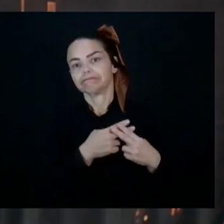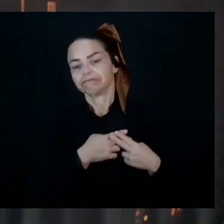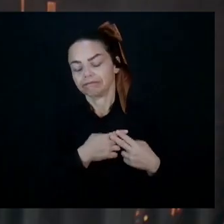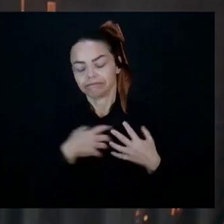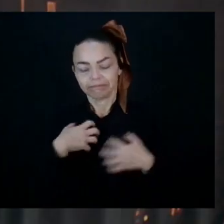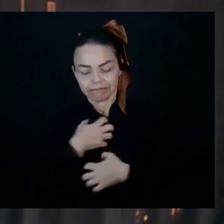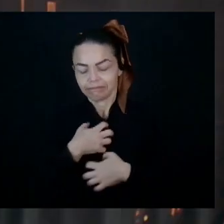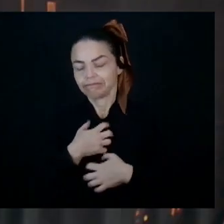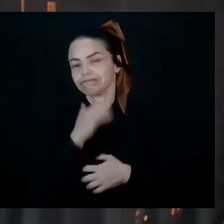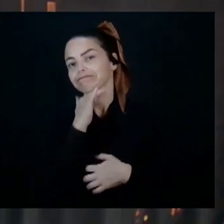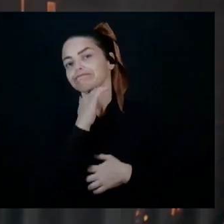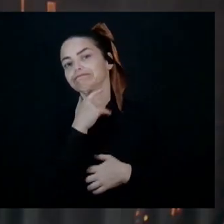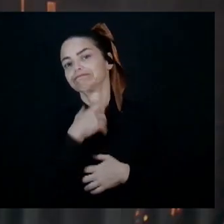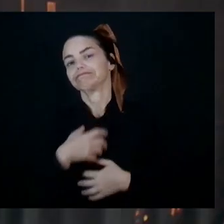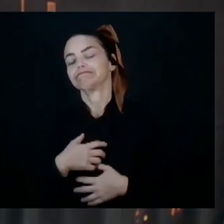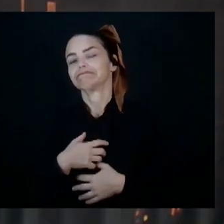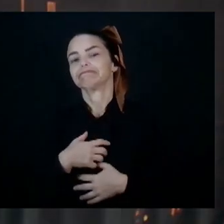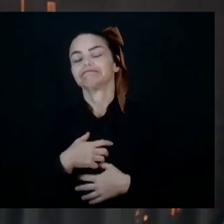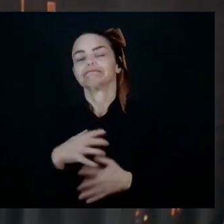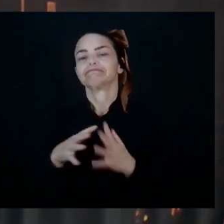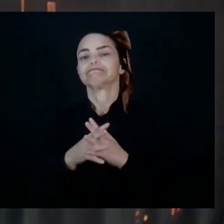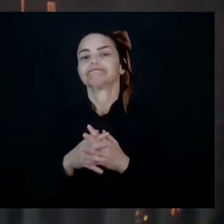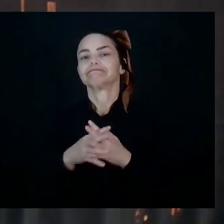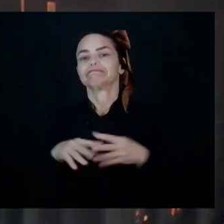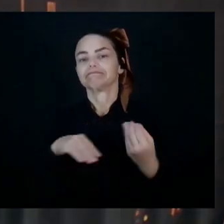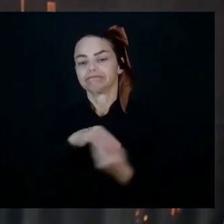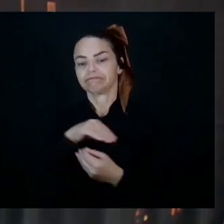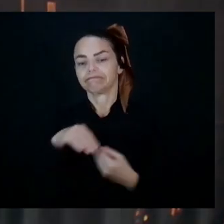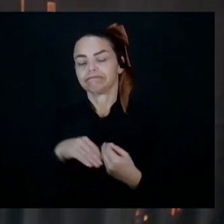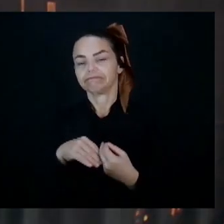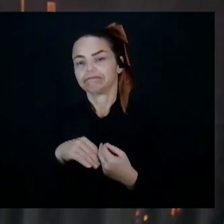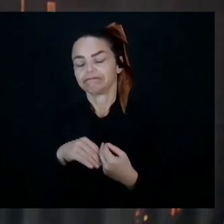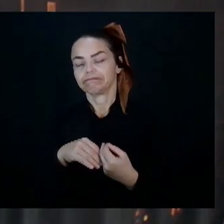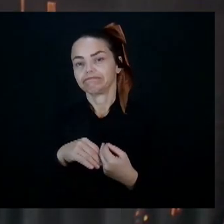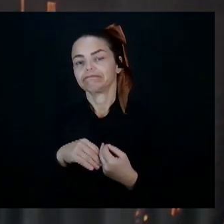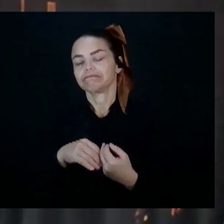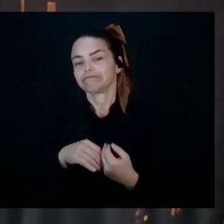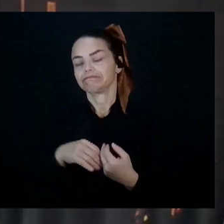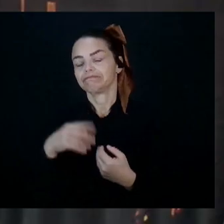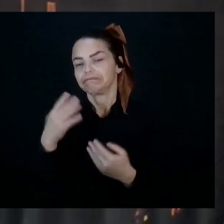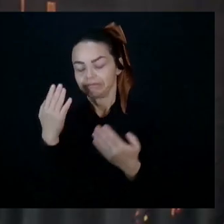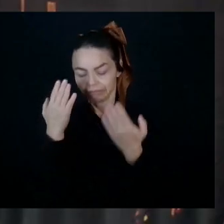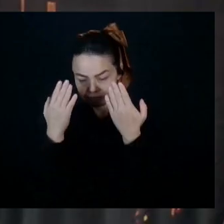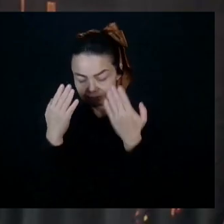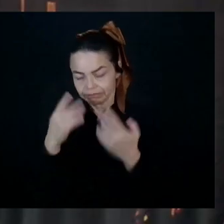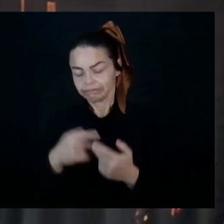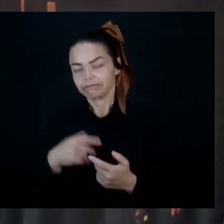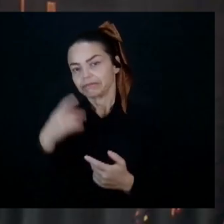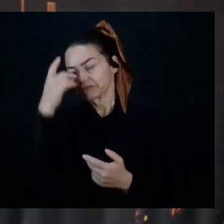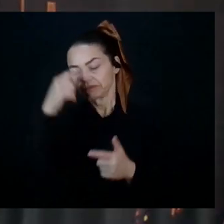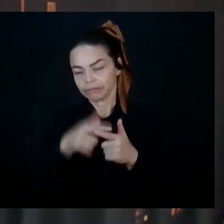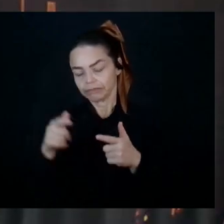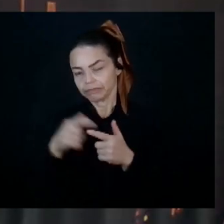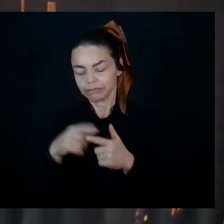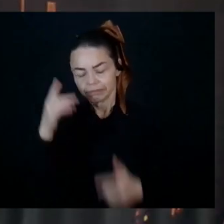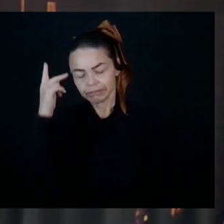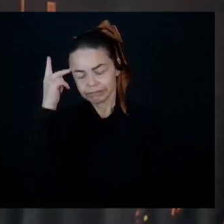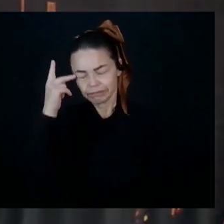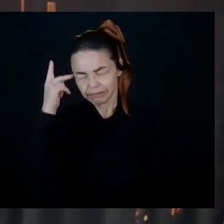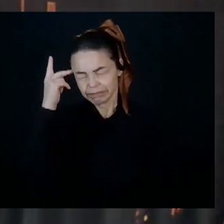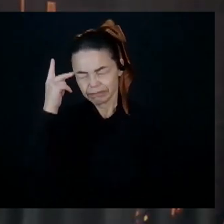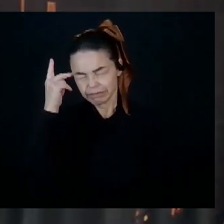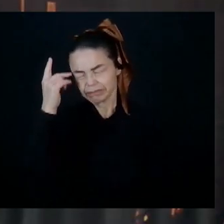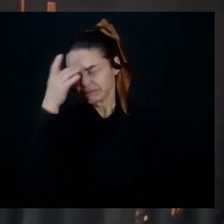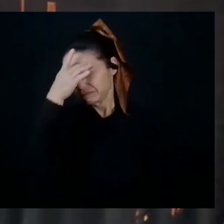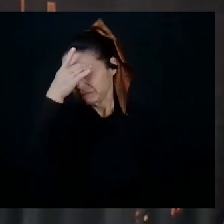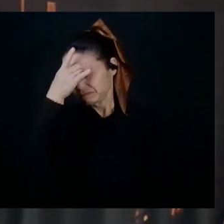está falando, é complexo porque envolve tanto questões psicológicas quanto sociais. Né? Então, assim, como você falou, hoje nós